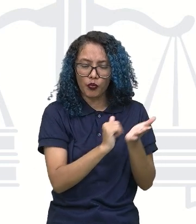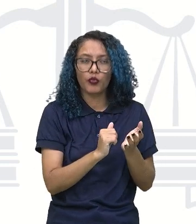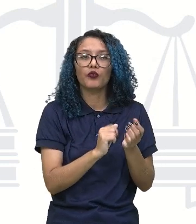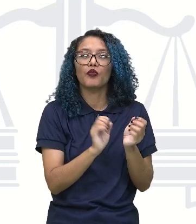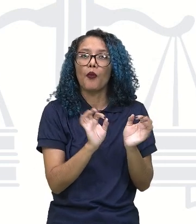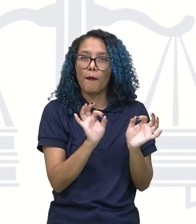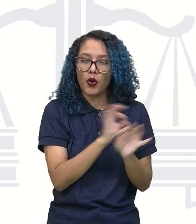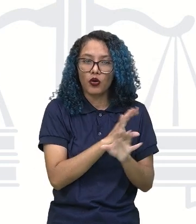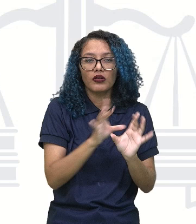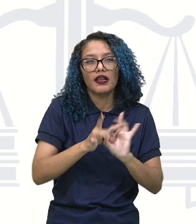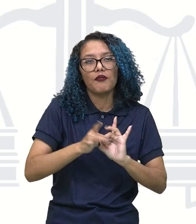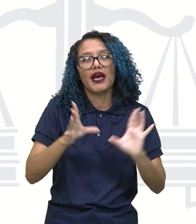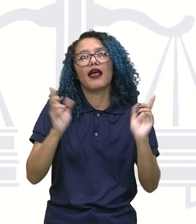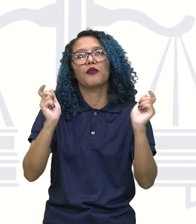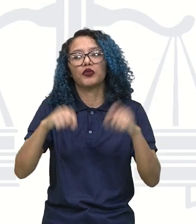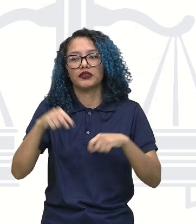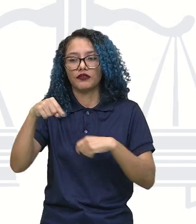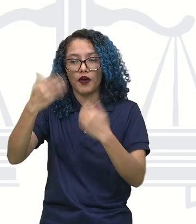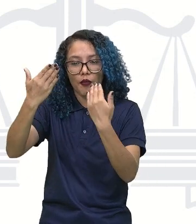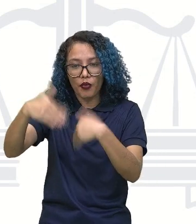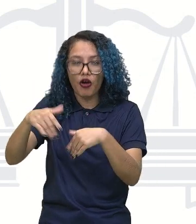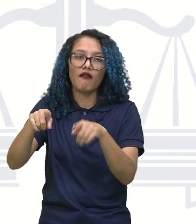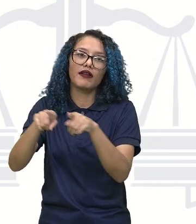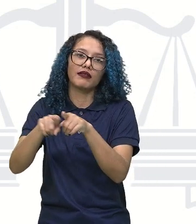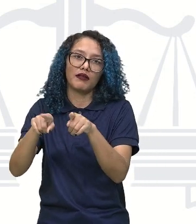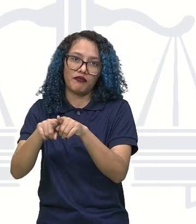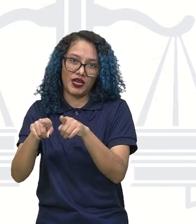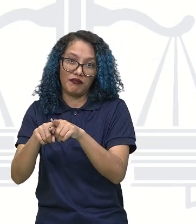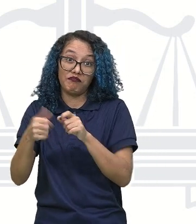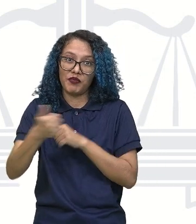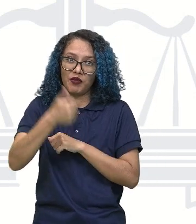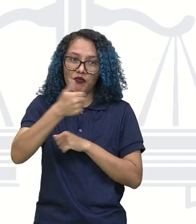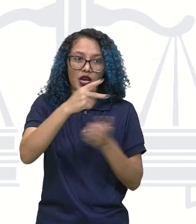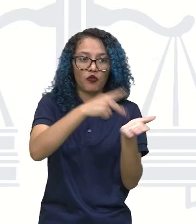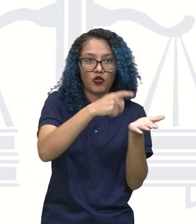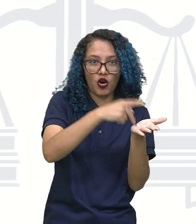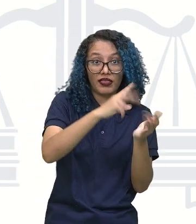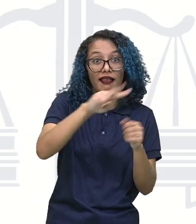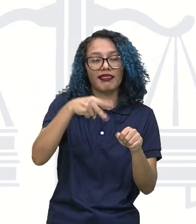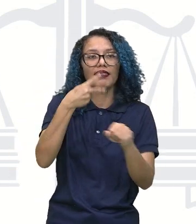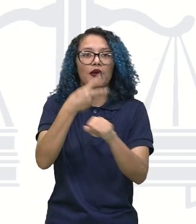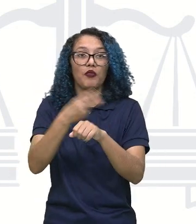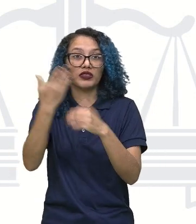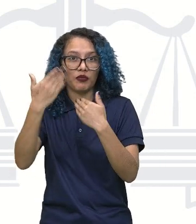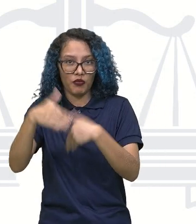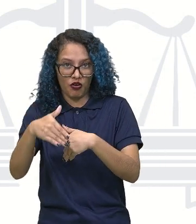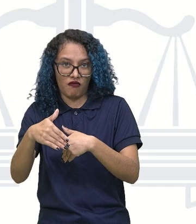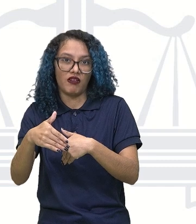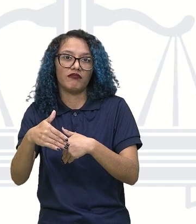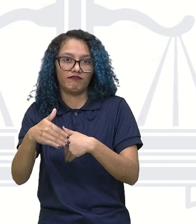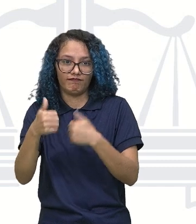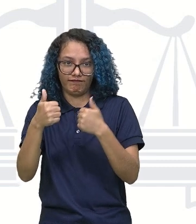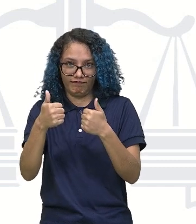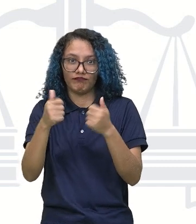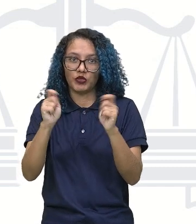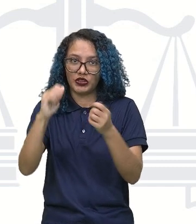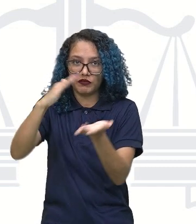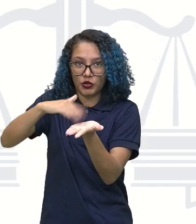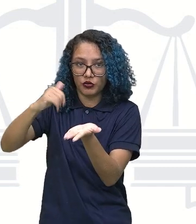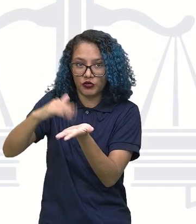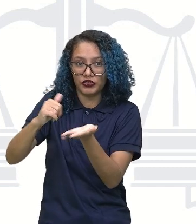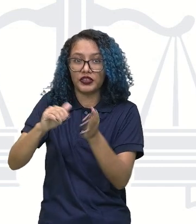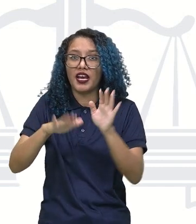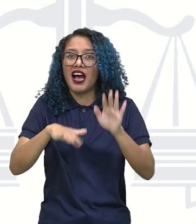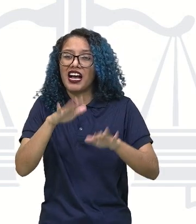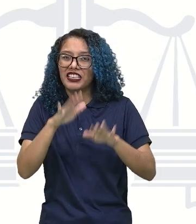possibilitar a exclusão daquela avaliação, tá? Então, coloquem essa anotação aí, porque às vezes a gente perde